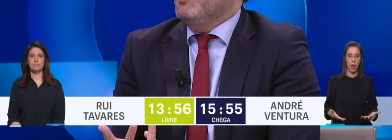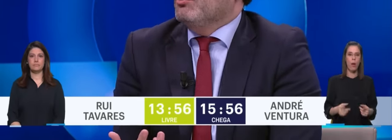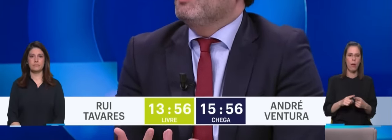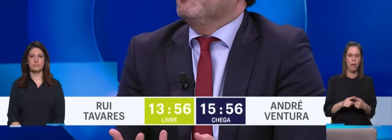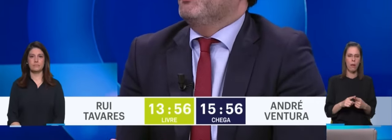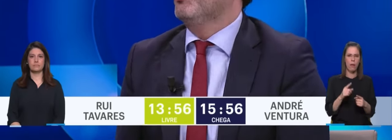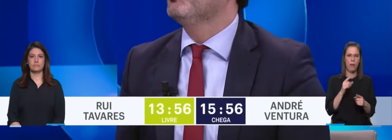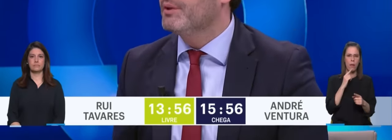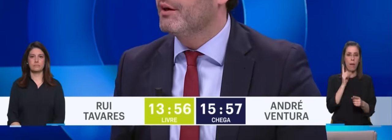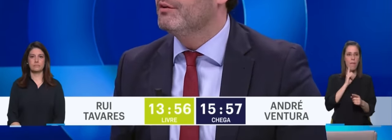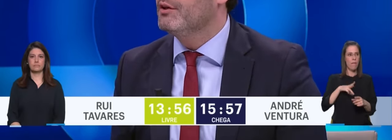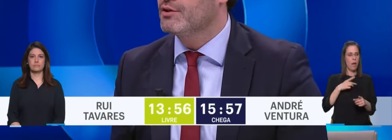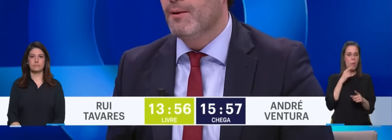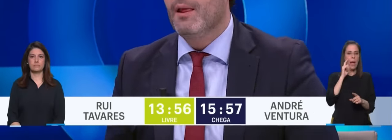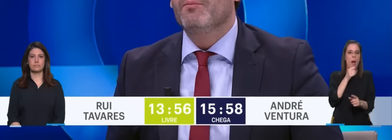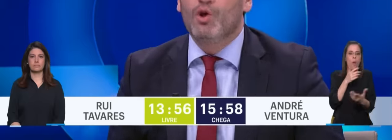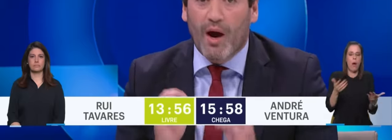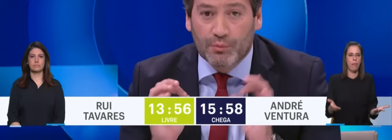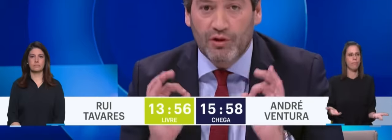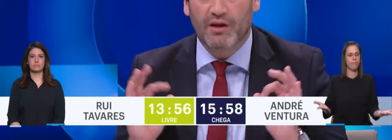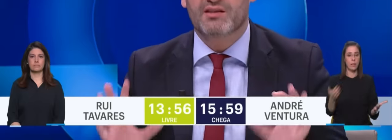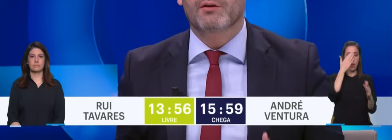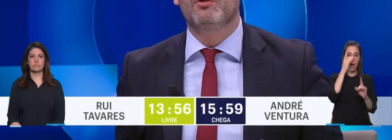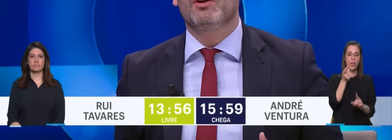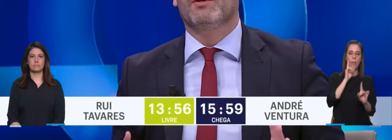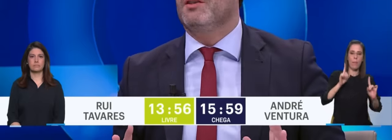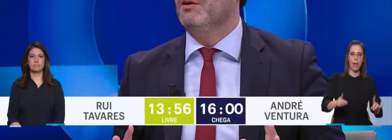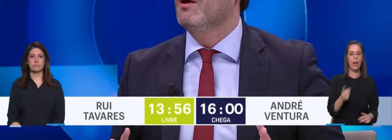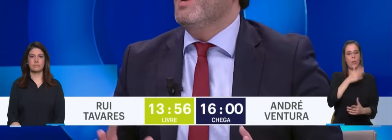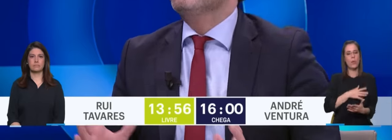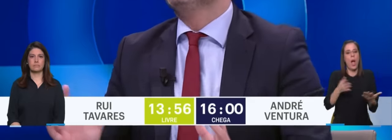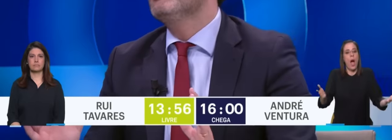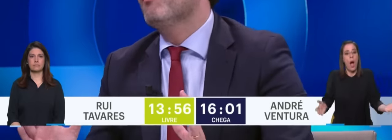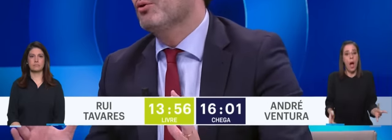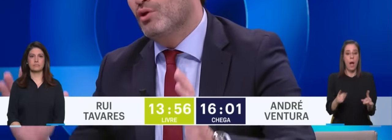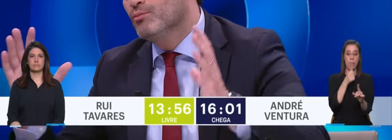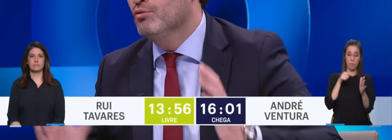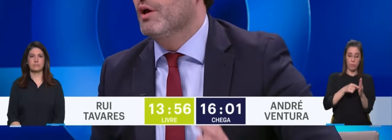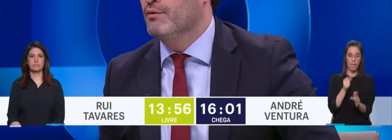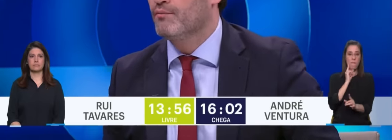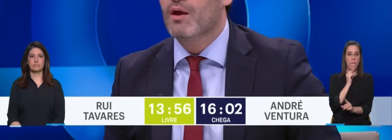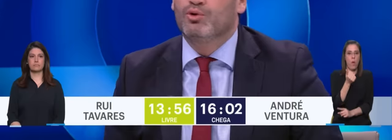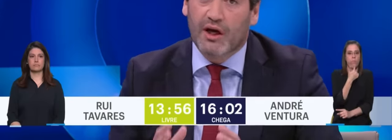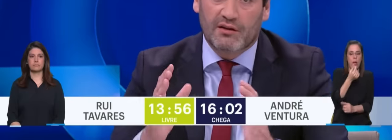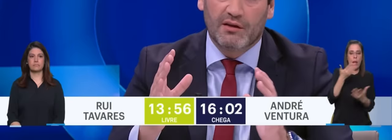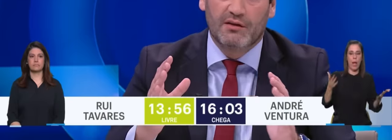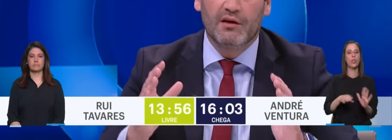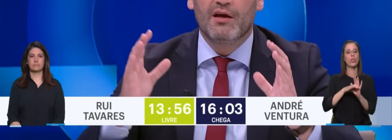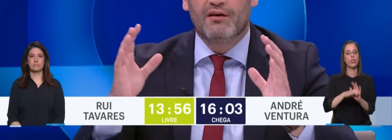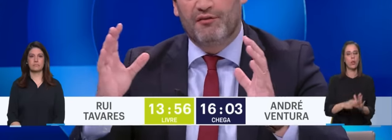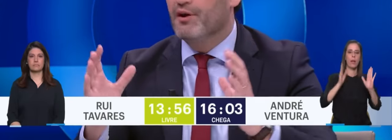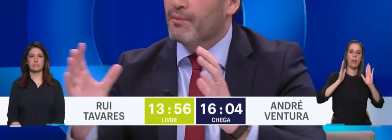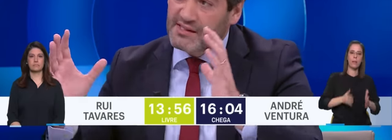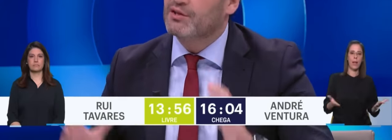que tenem que conseguido ter património para ter garantias e eu acho muito engraçado que nos digam assim ah esta medida vai custar muito dinheiro o chega tem